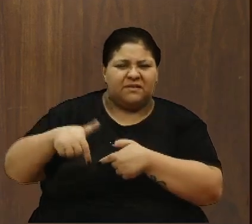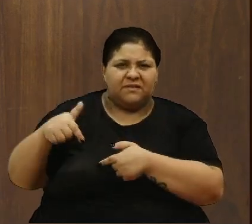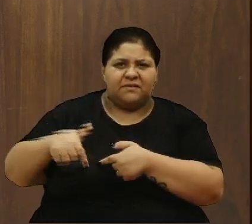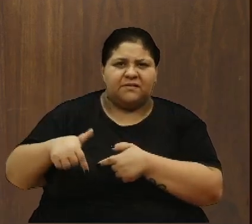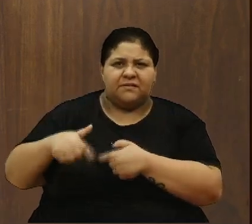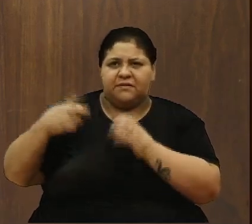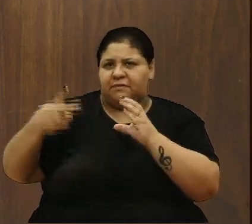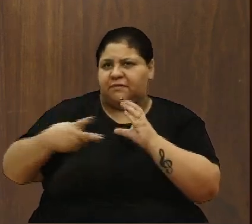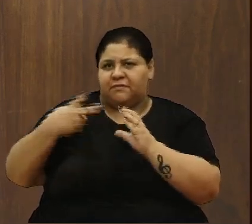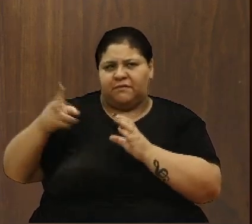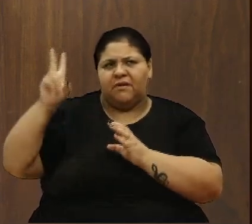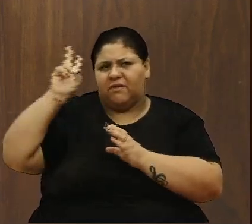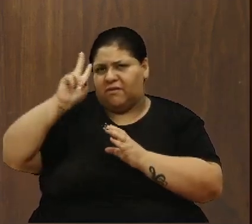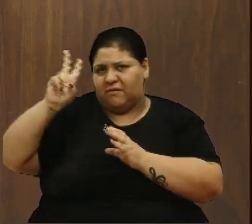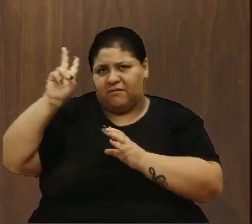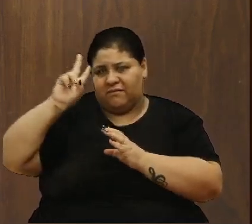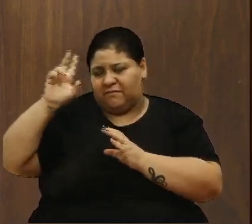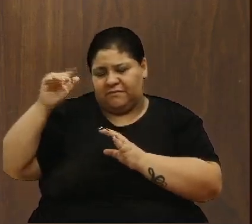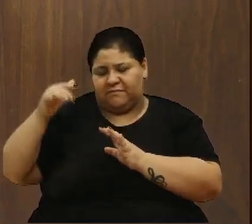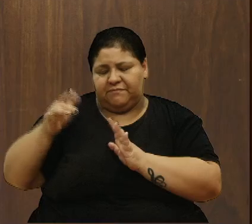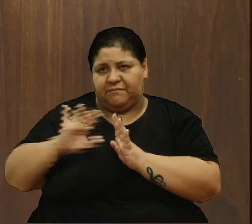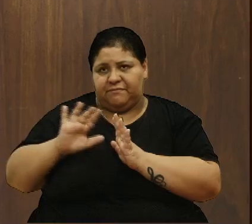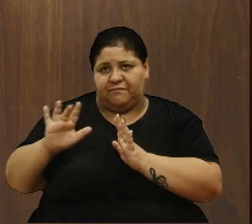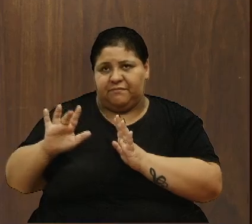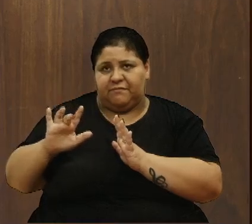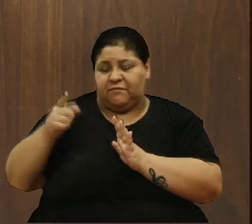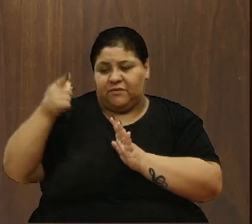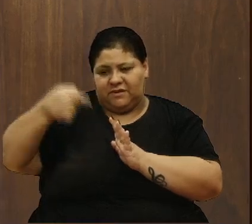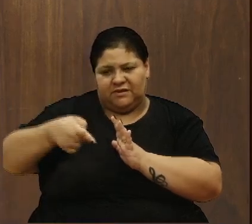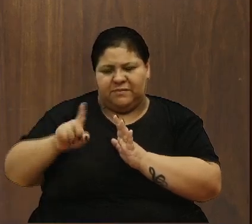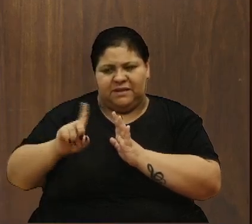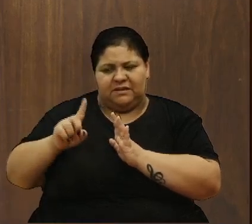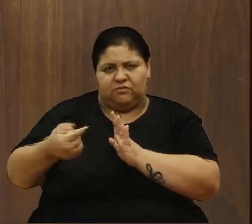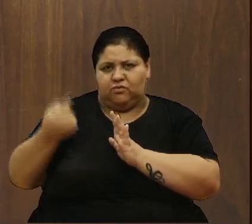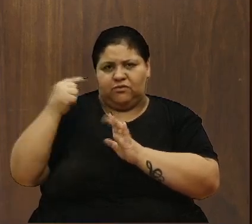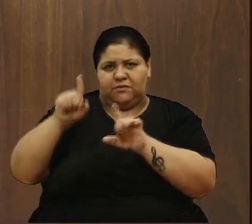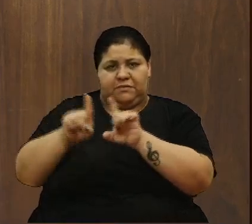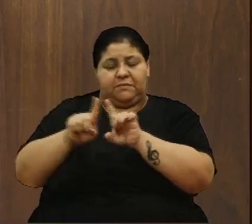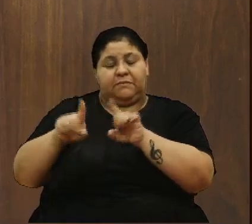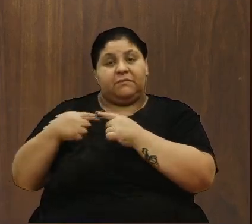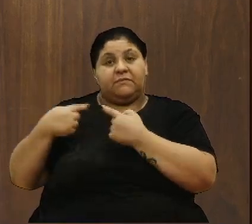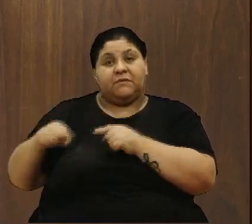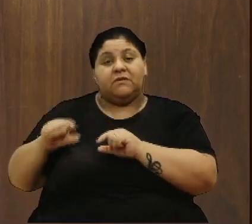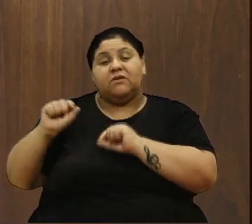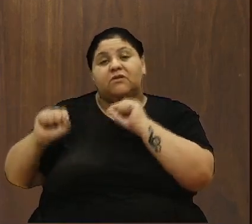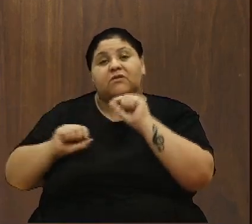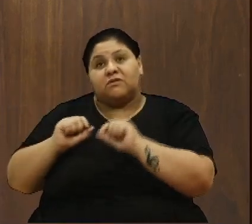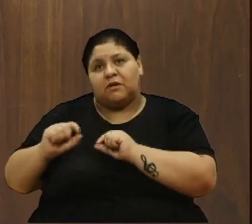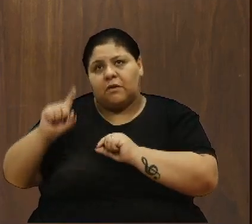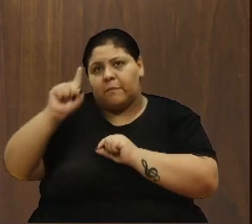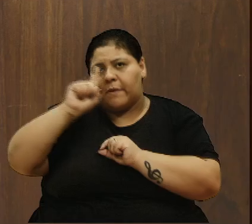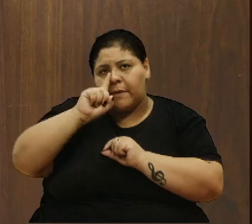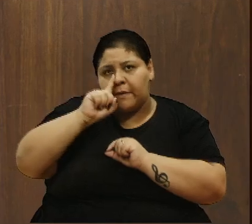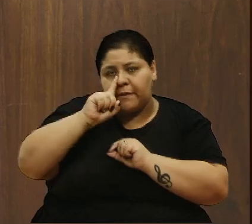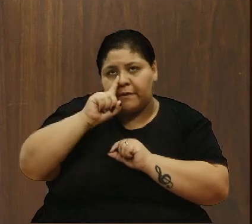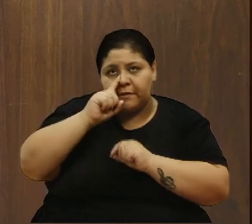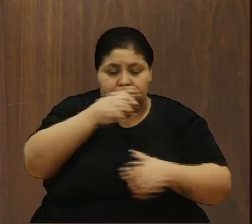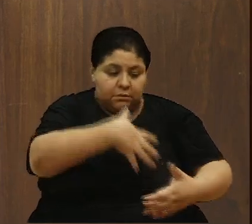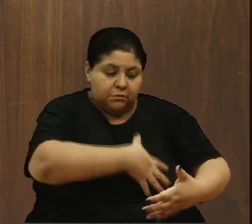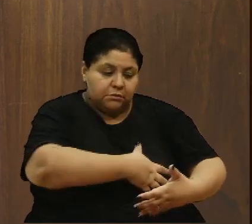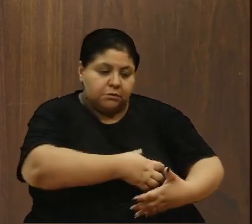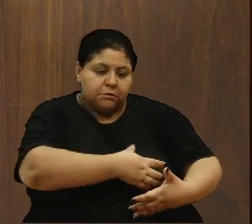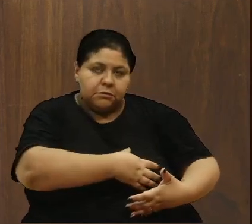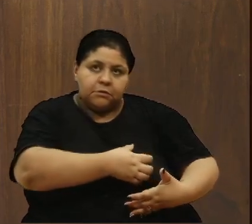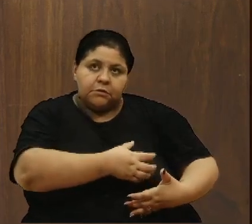na Câmara, eu lembro, nem nesse mandato, nem no outro, mas o que é para uma mãe amamentar